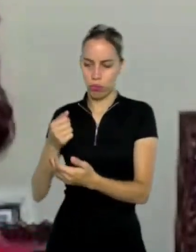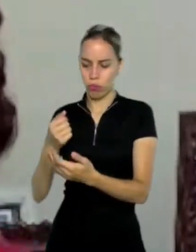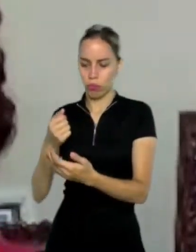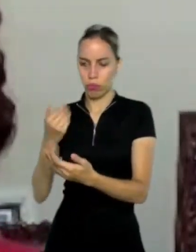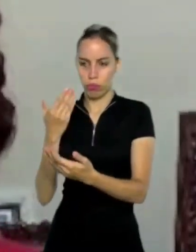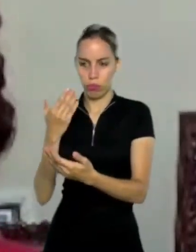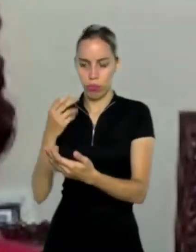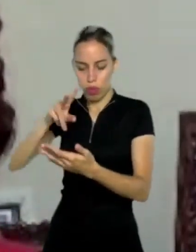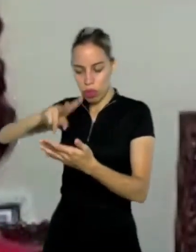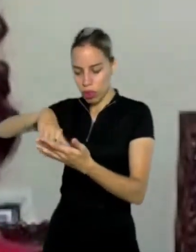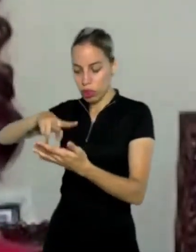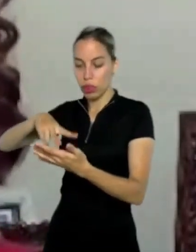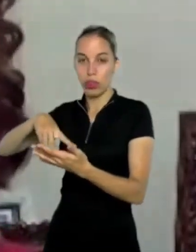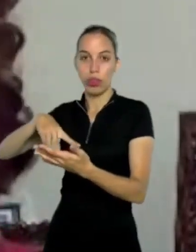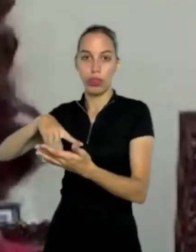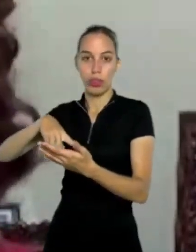muito.